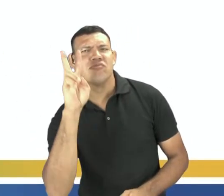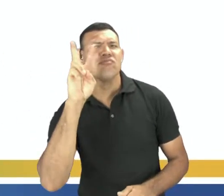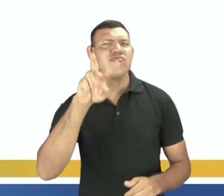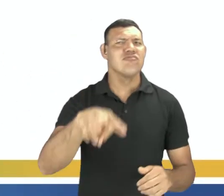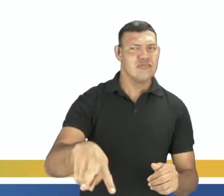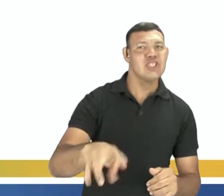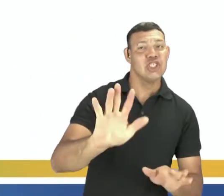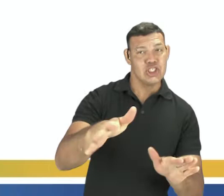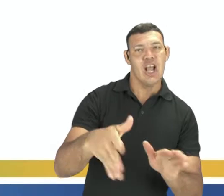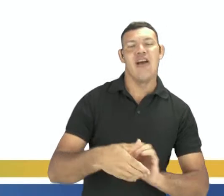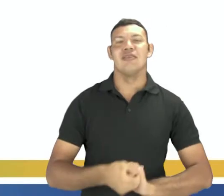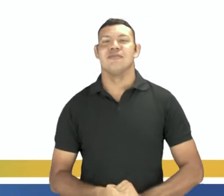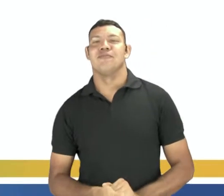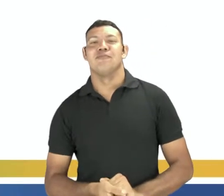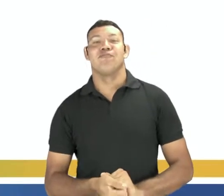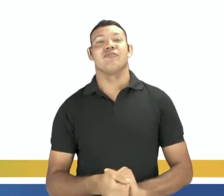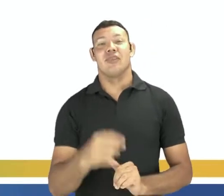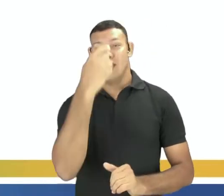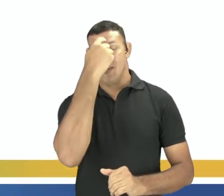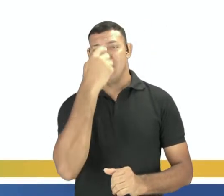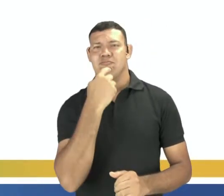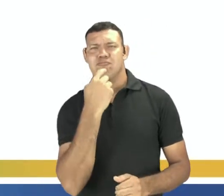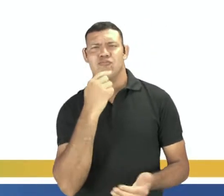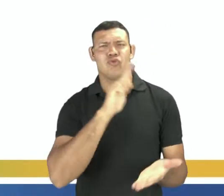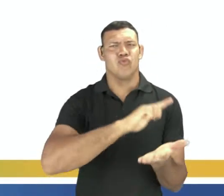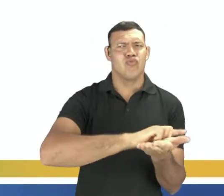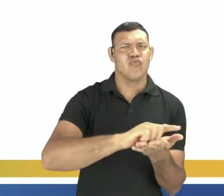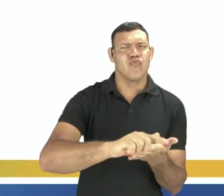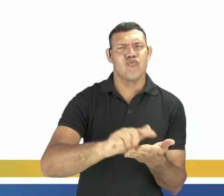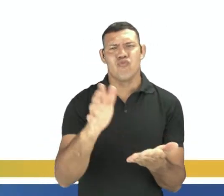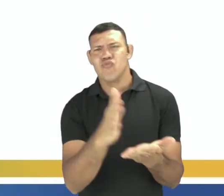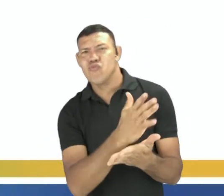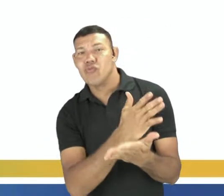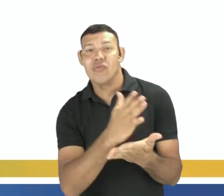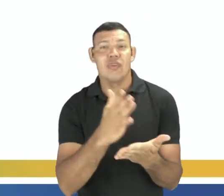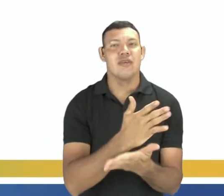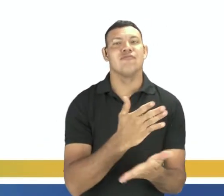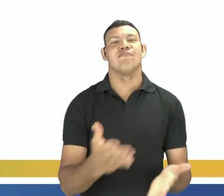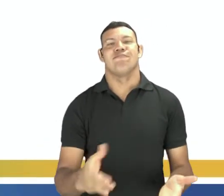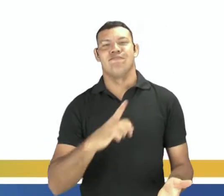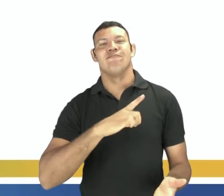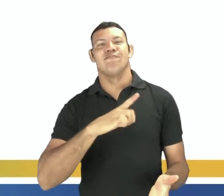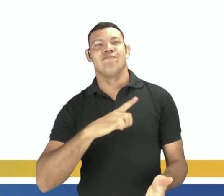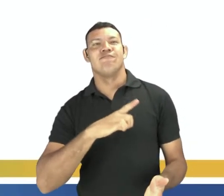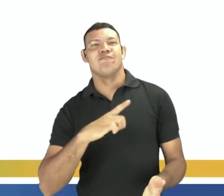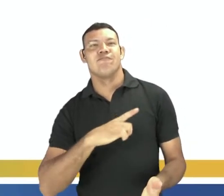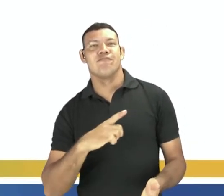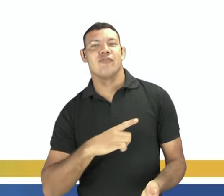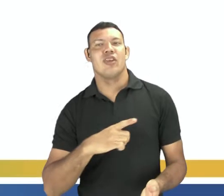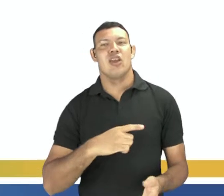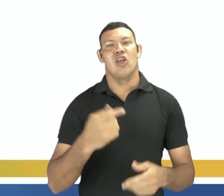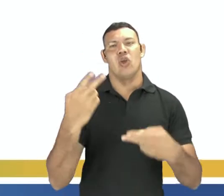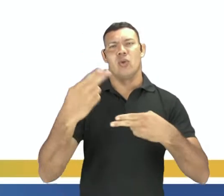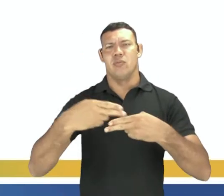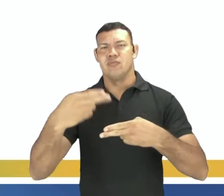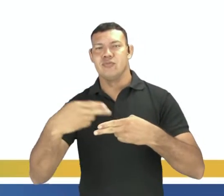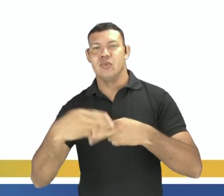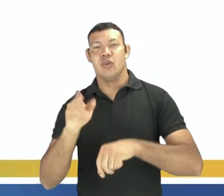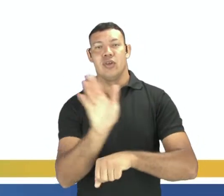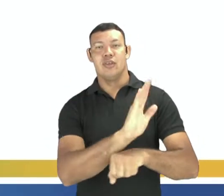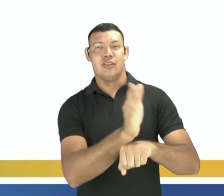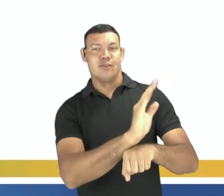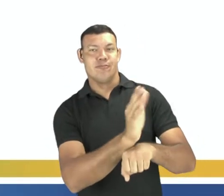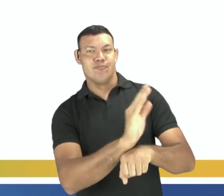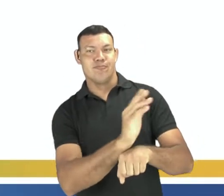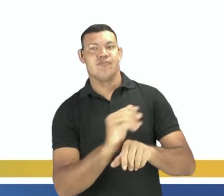momento. Essas imagens aí demonstram alguns gêneros. Por exemplo, nós temos novela, nós temos filme, nós temos séries,